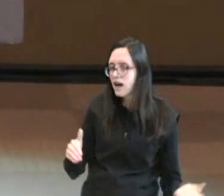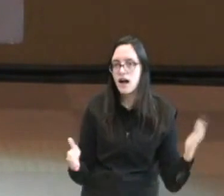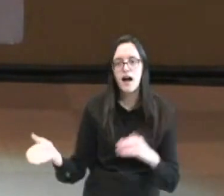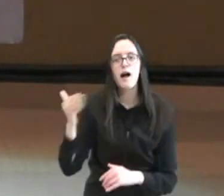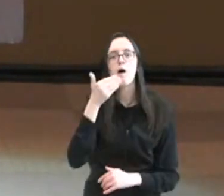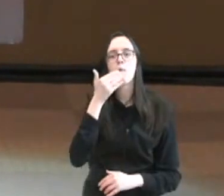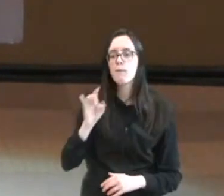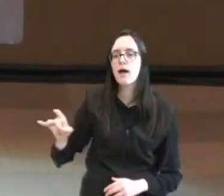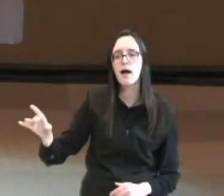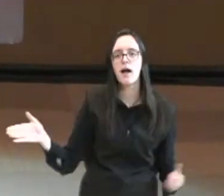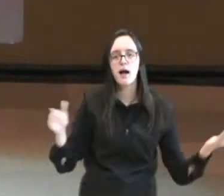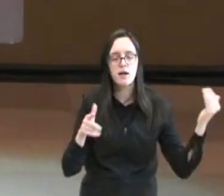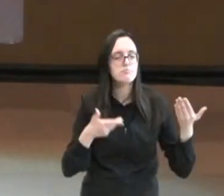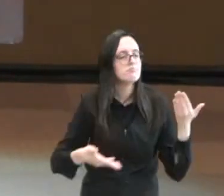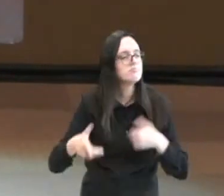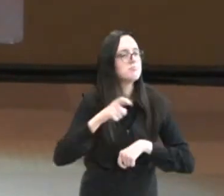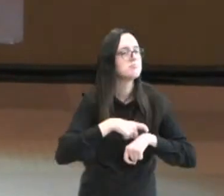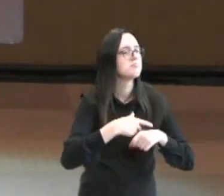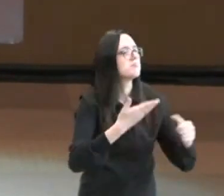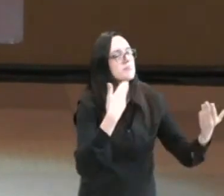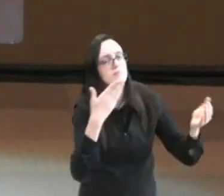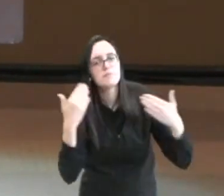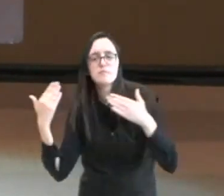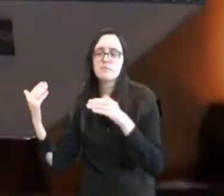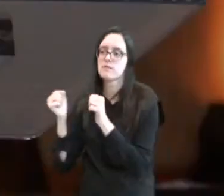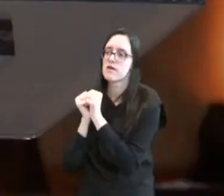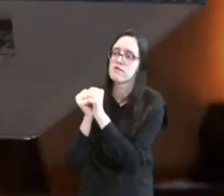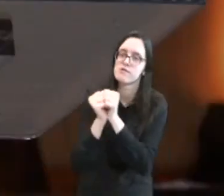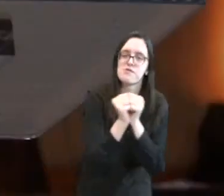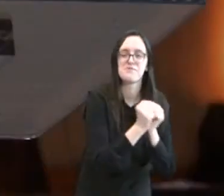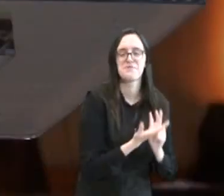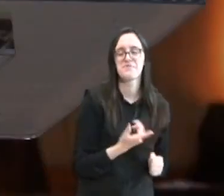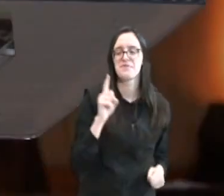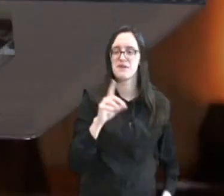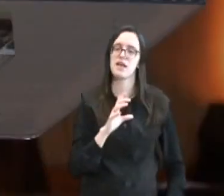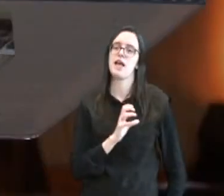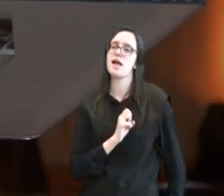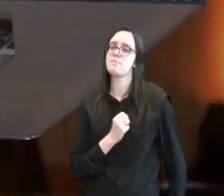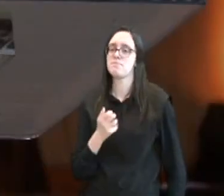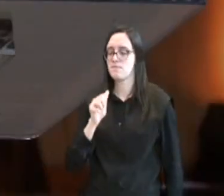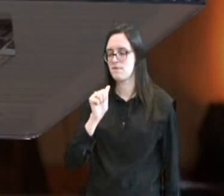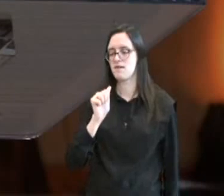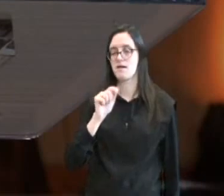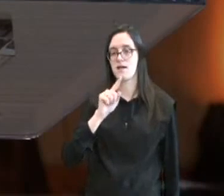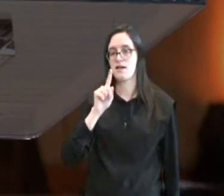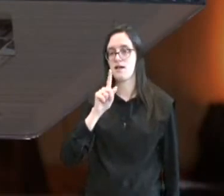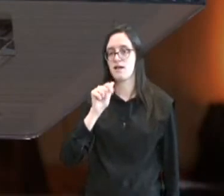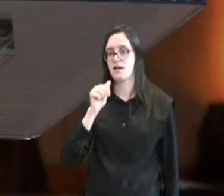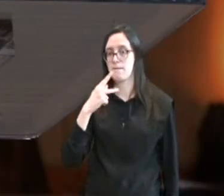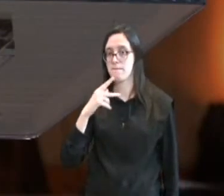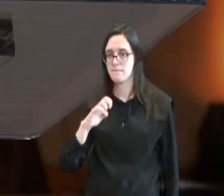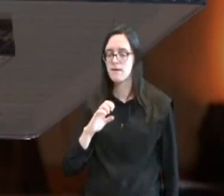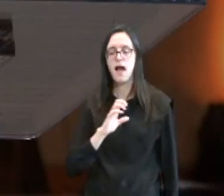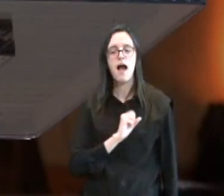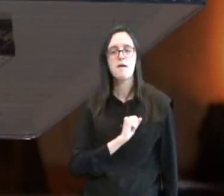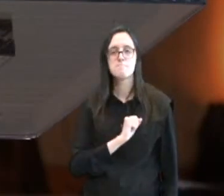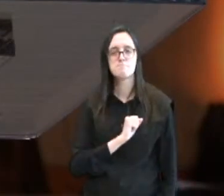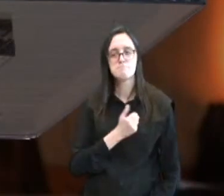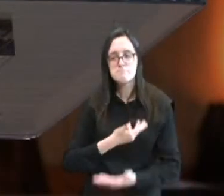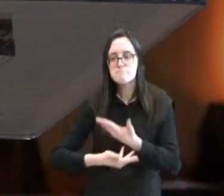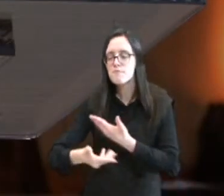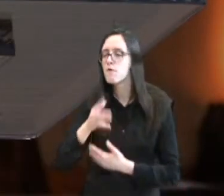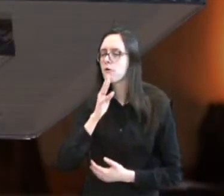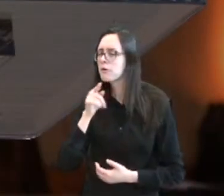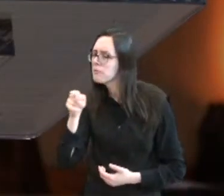Cada um leva, é um tempo de fraternidade, do amor ágape, de alegria, de